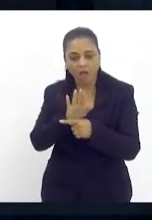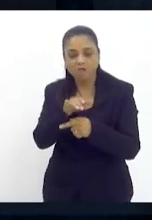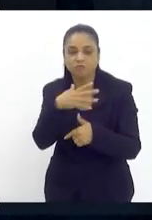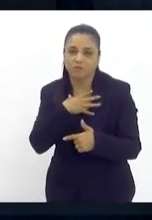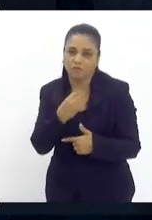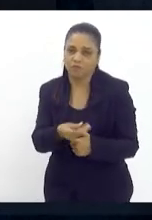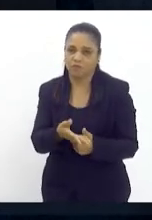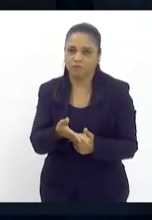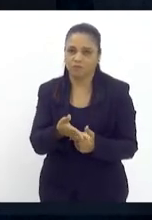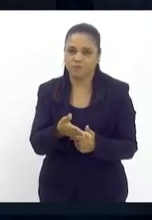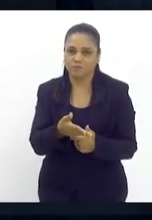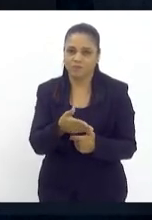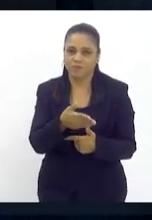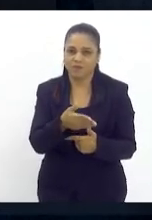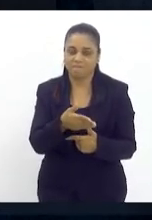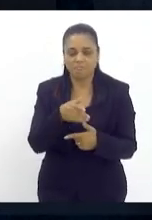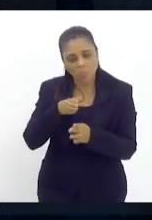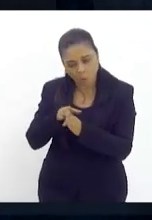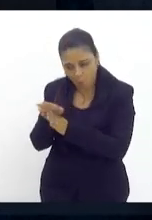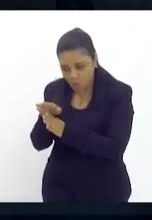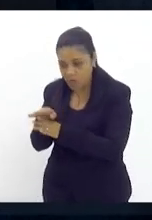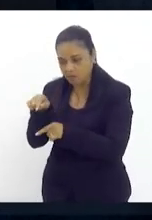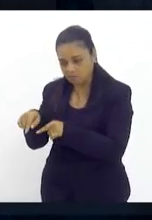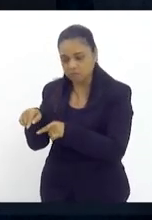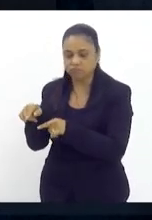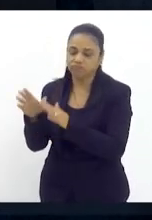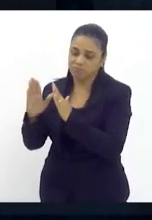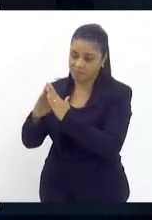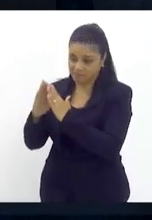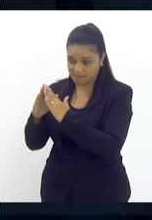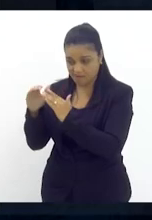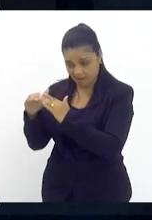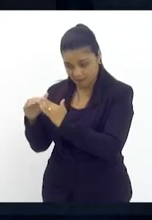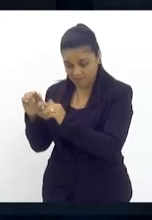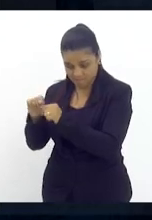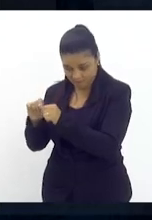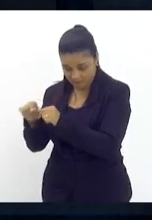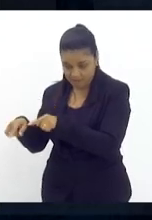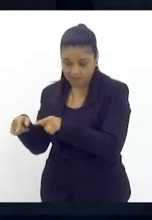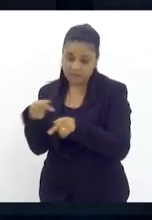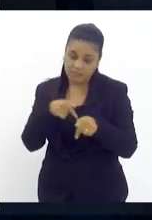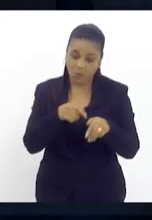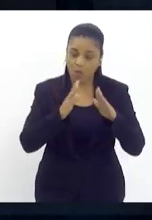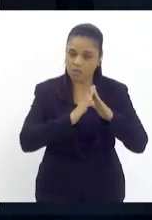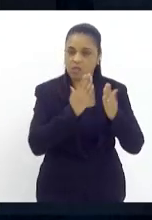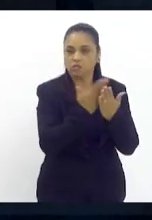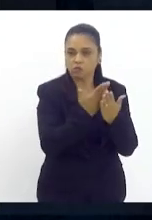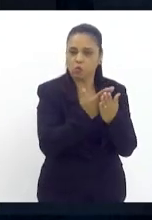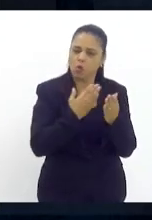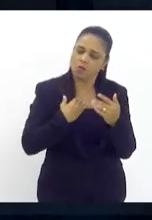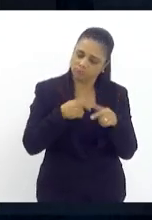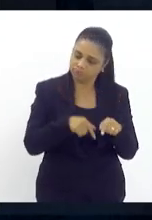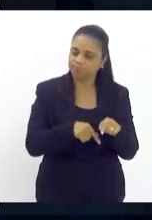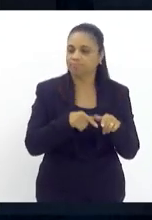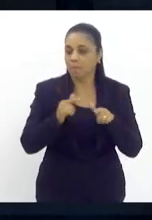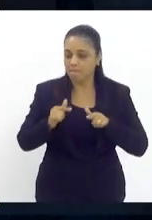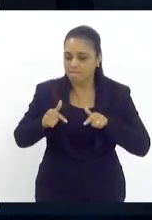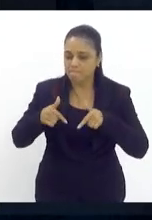juntos. Eu te oriento, você faz em casa e nós fazemos na escola. Esse,